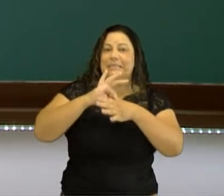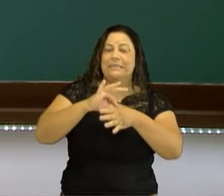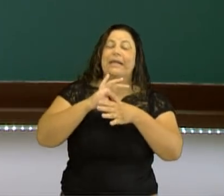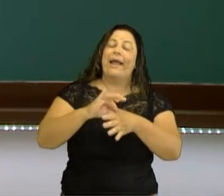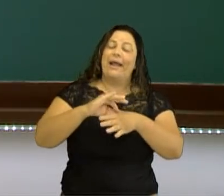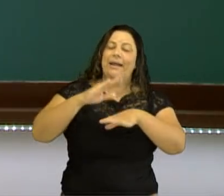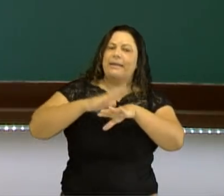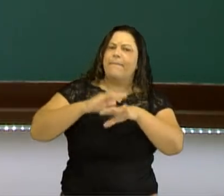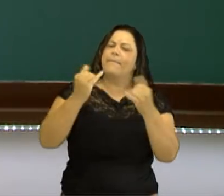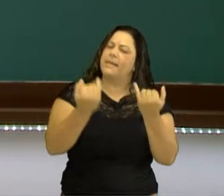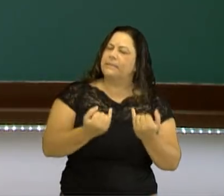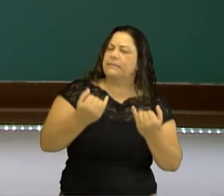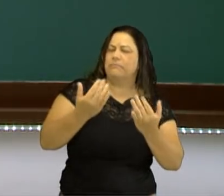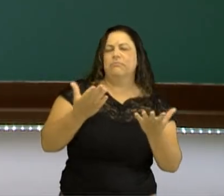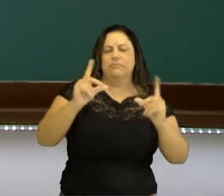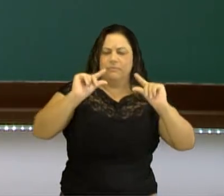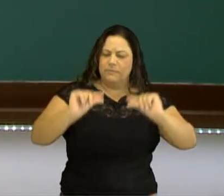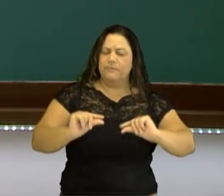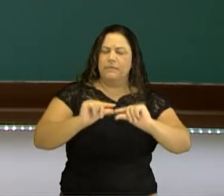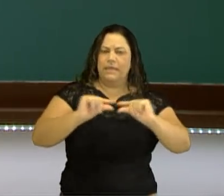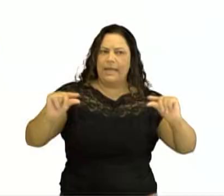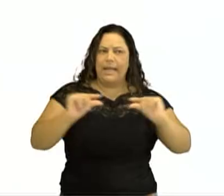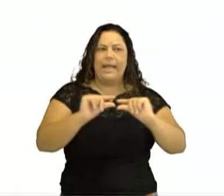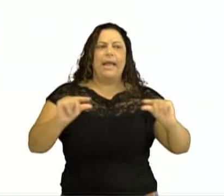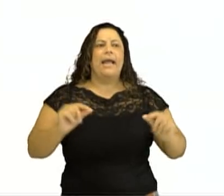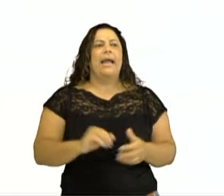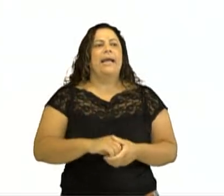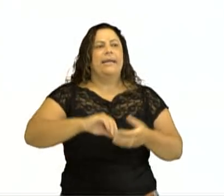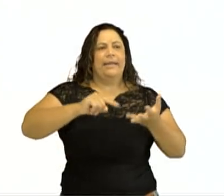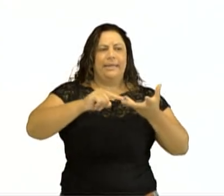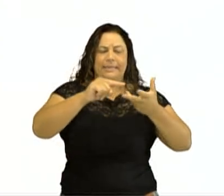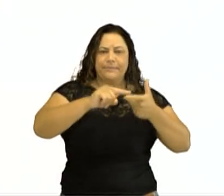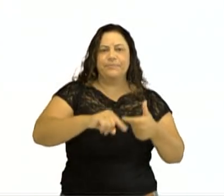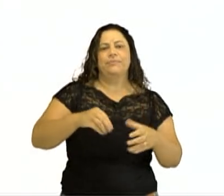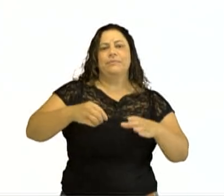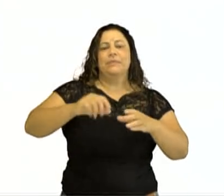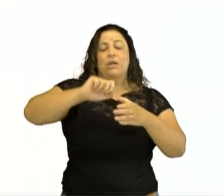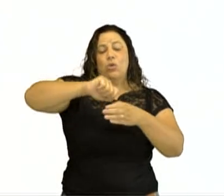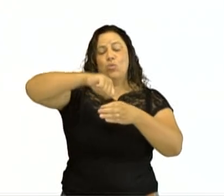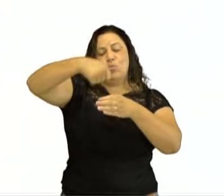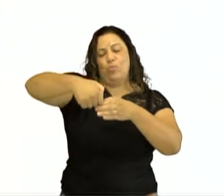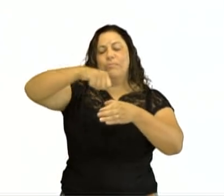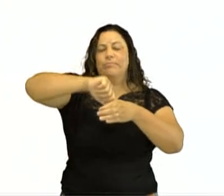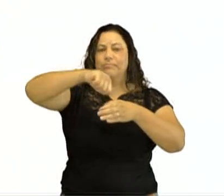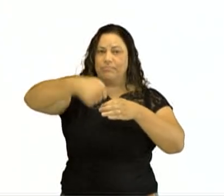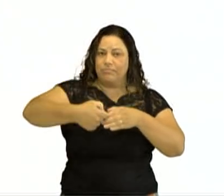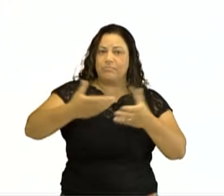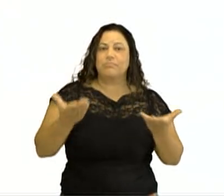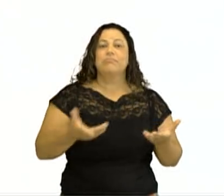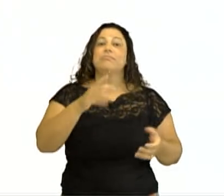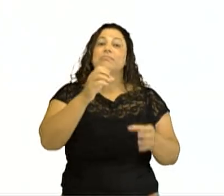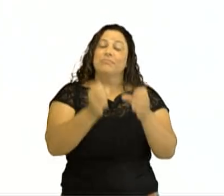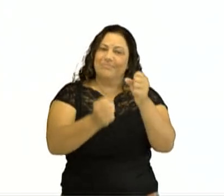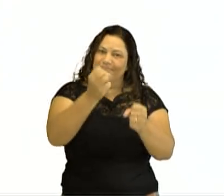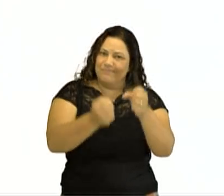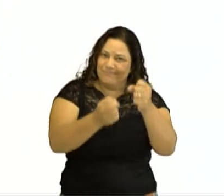o consumo moderado delas é interessante, iogurtes desnatados, o leite